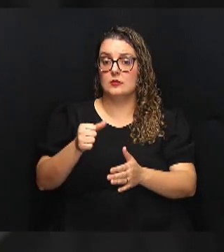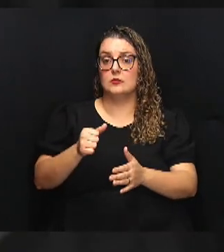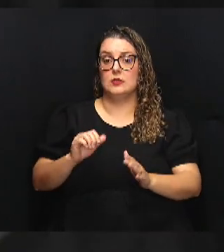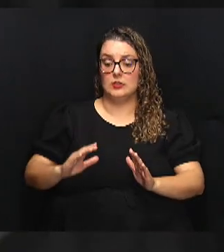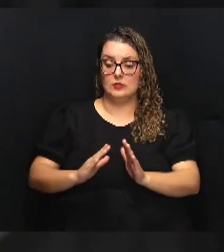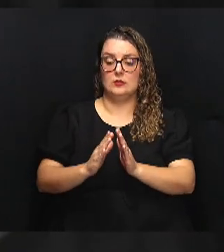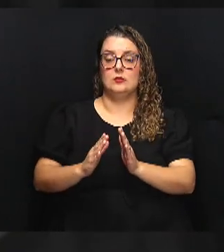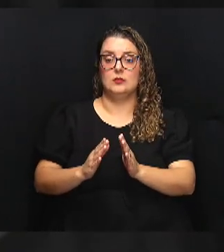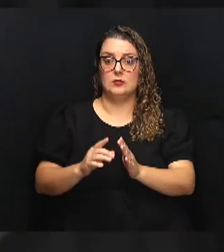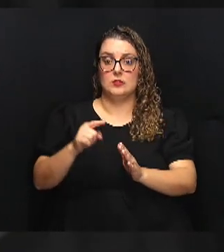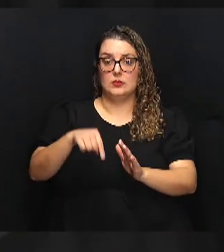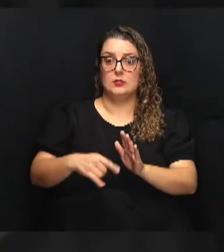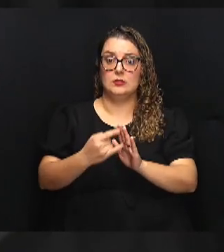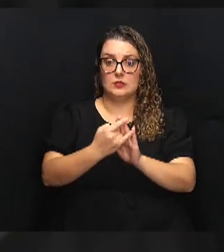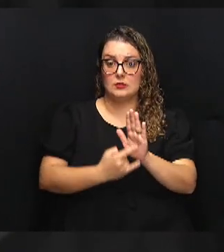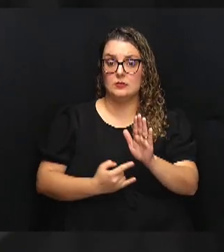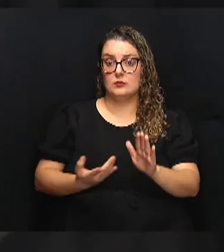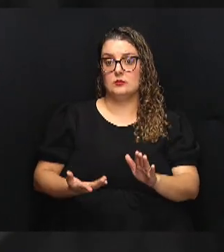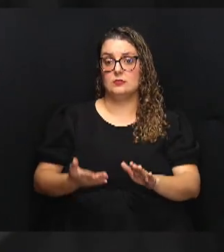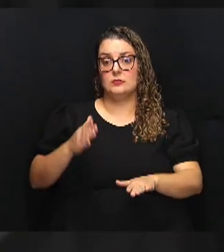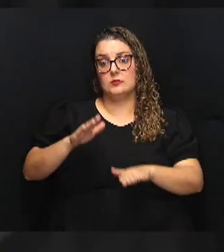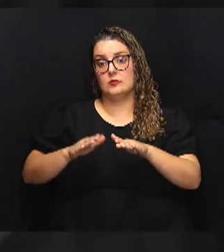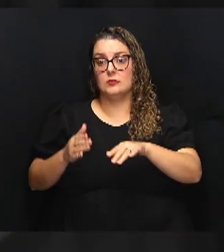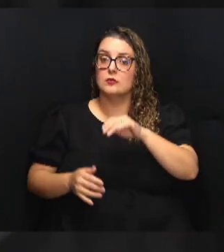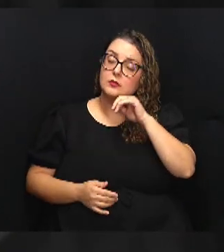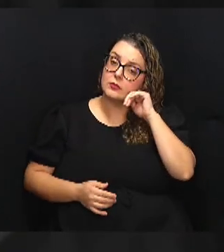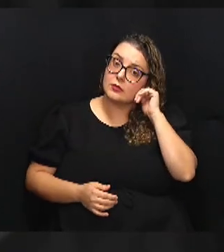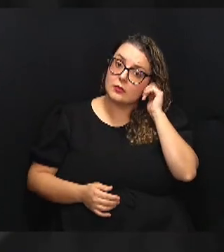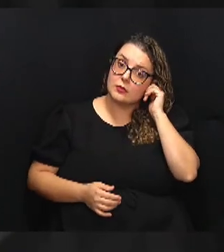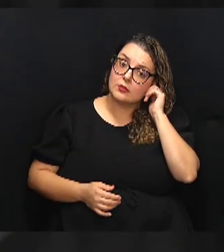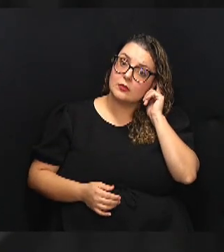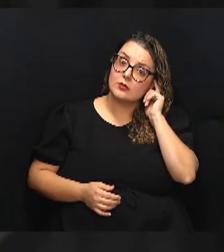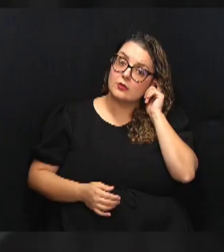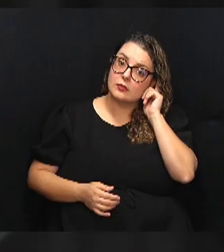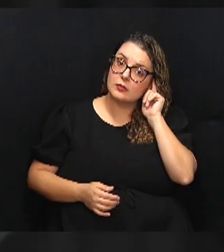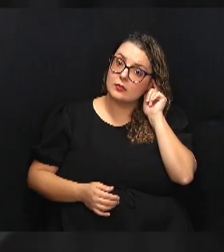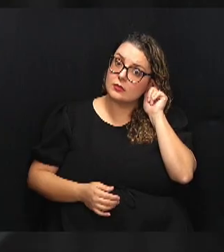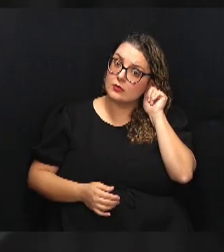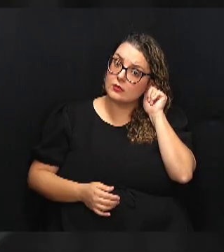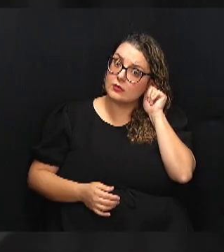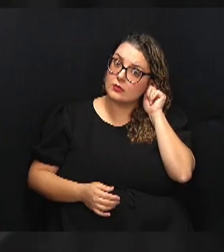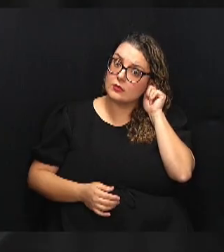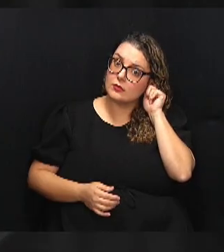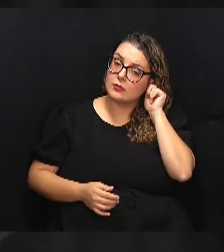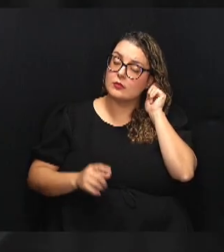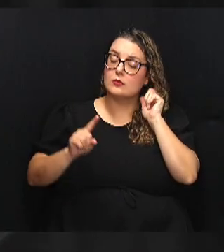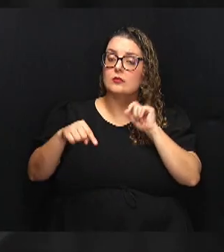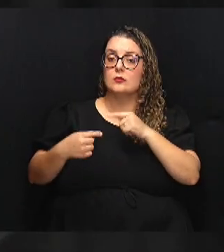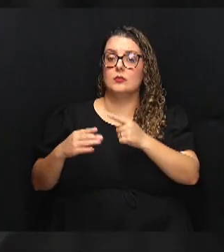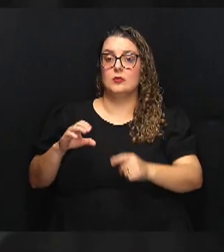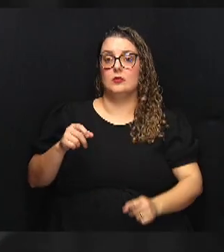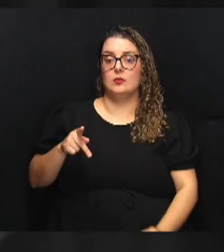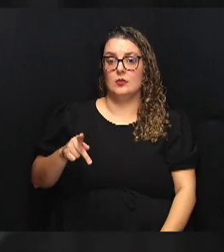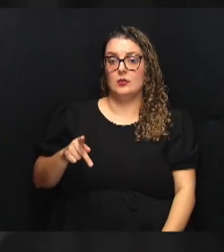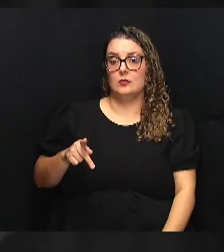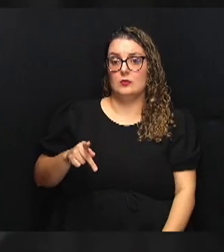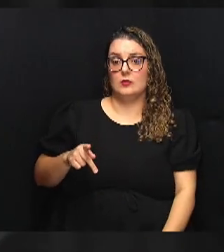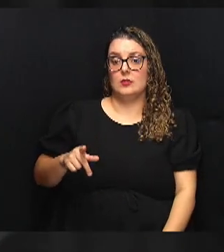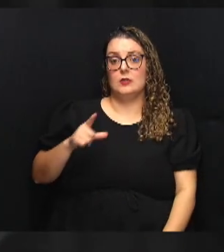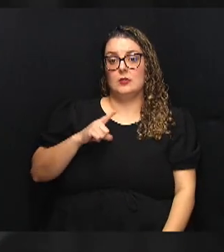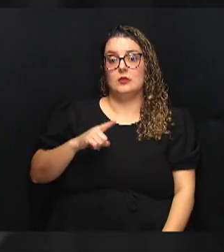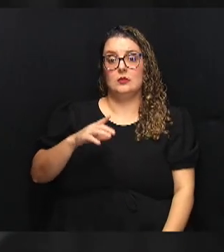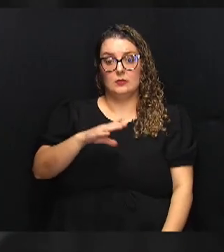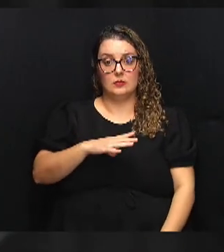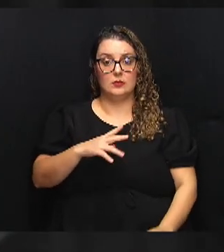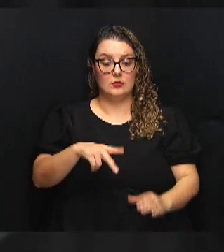frente e nesse documento. E talvez numa próxima COP haja um espaço para os municípios, né? E para as câmaras